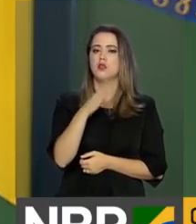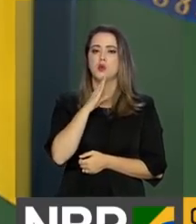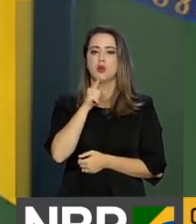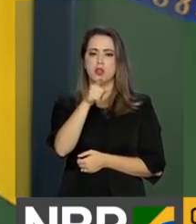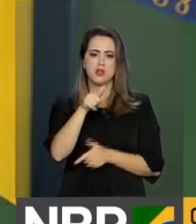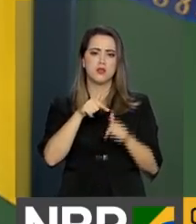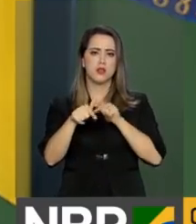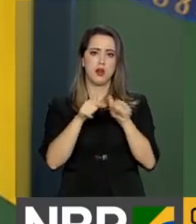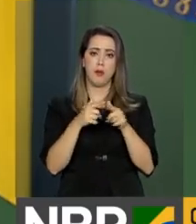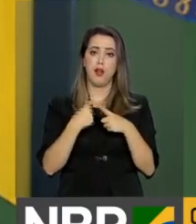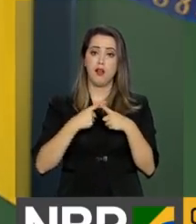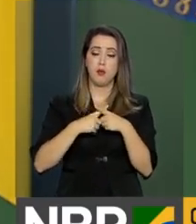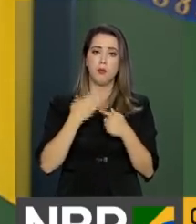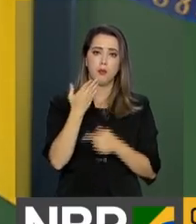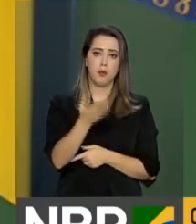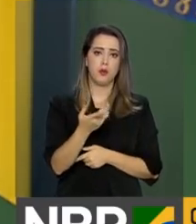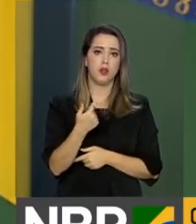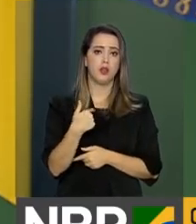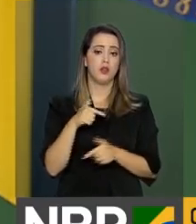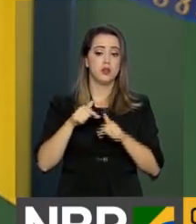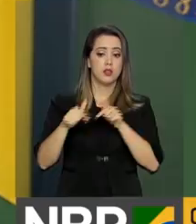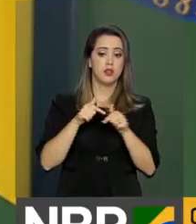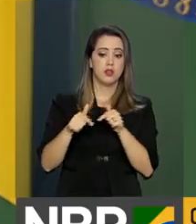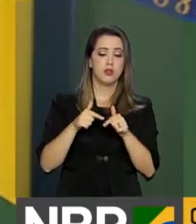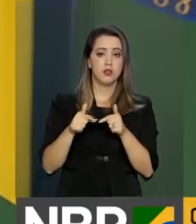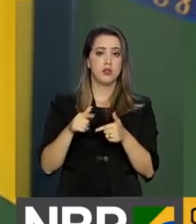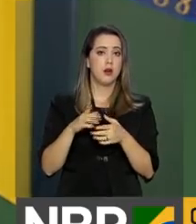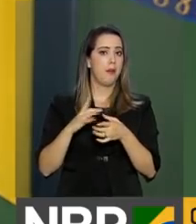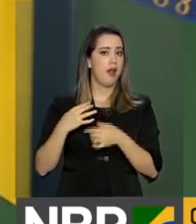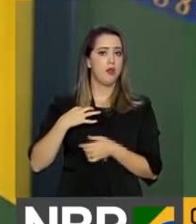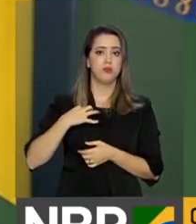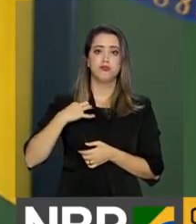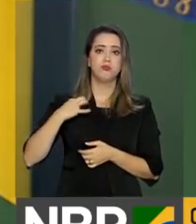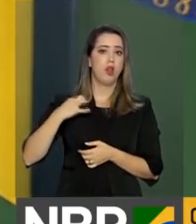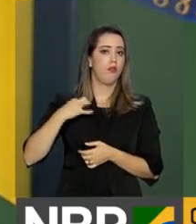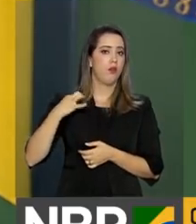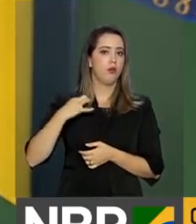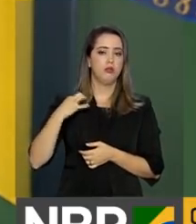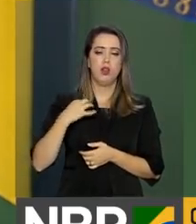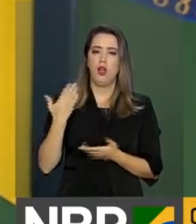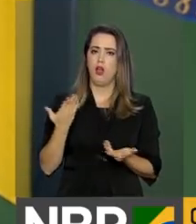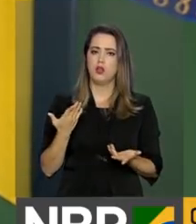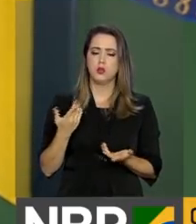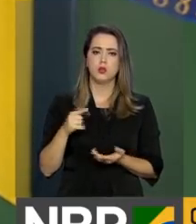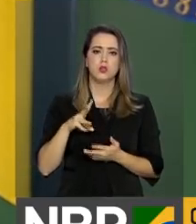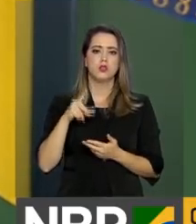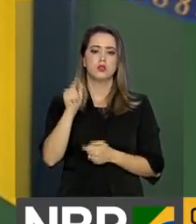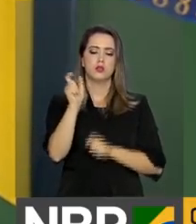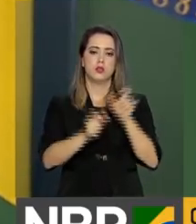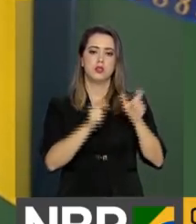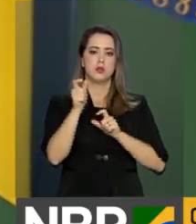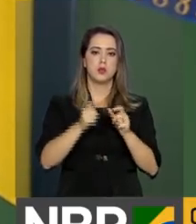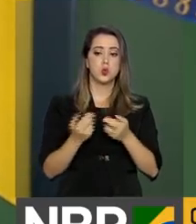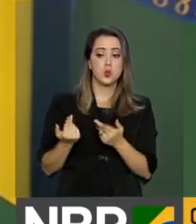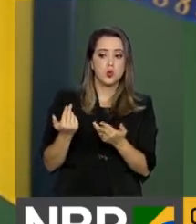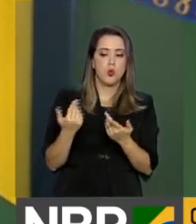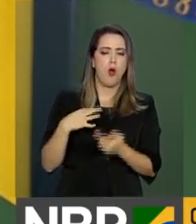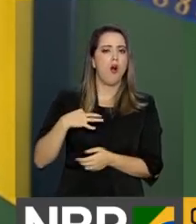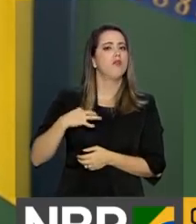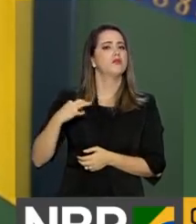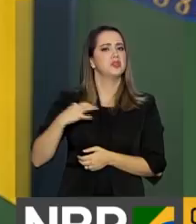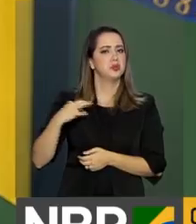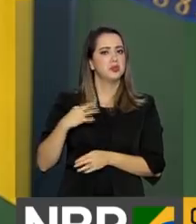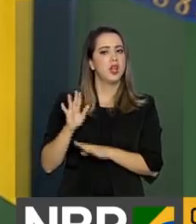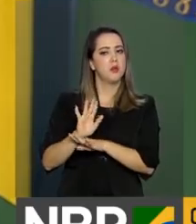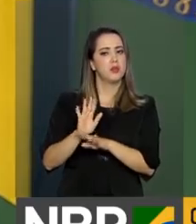que o trabalho dela até não é um trabalho oficial, mas é um trabalho voluntário. Se todos os brasileiros cooperassem como ela coopera com